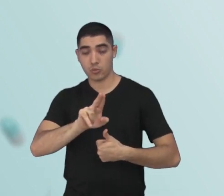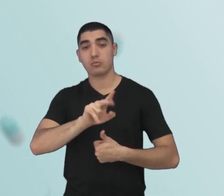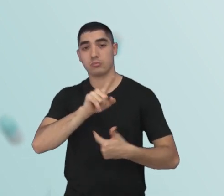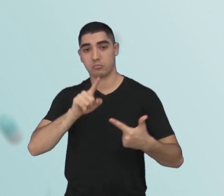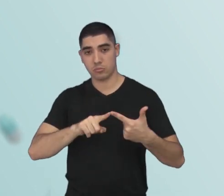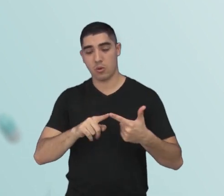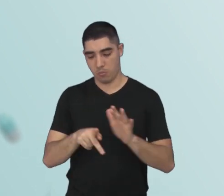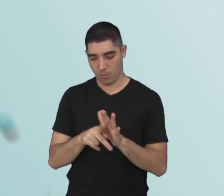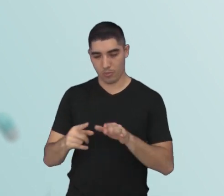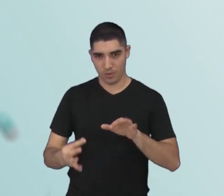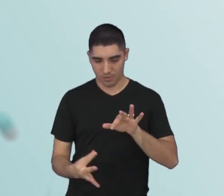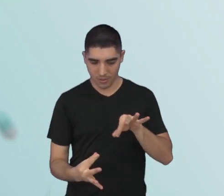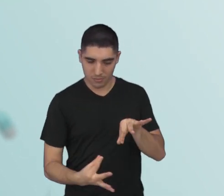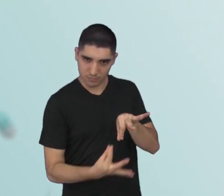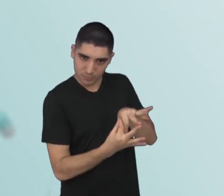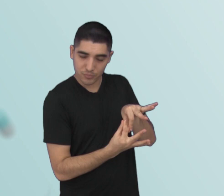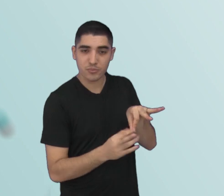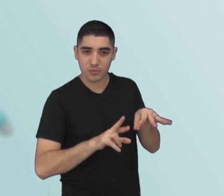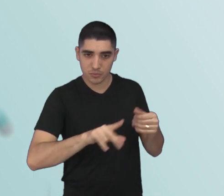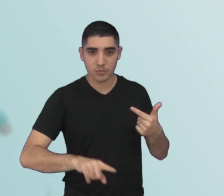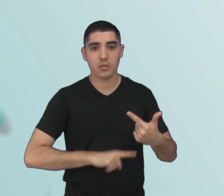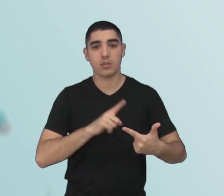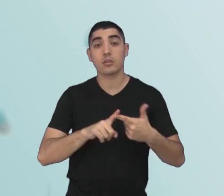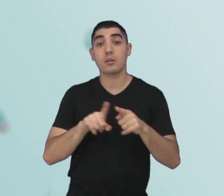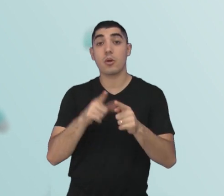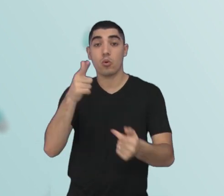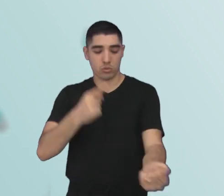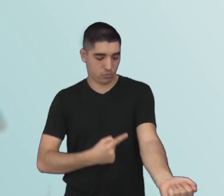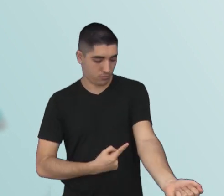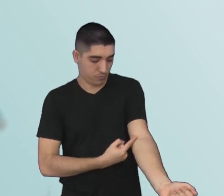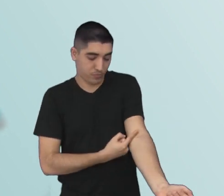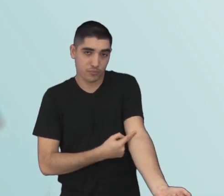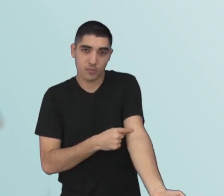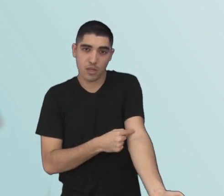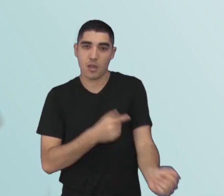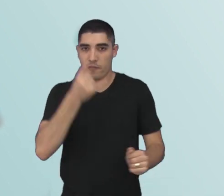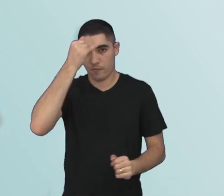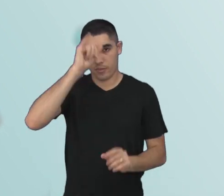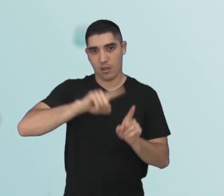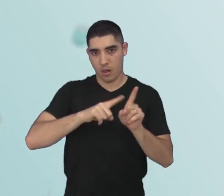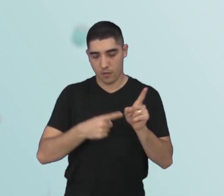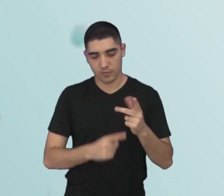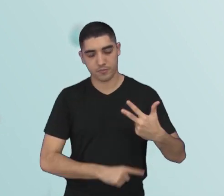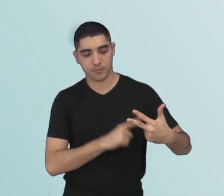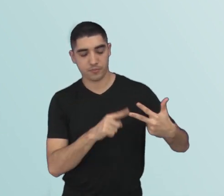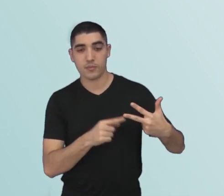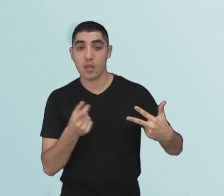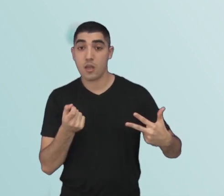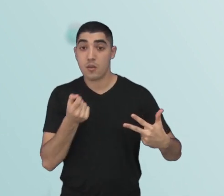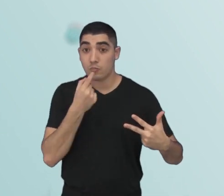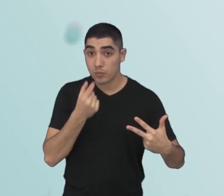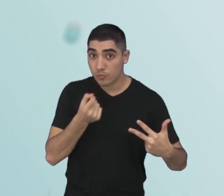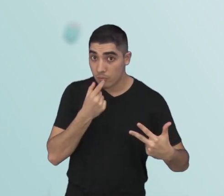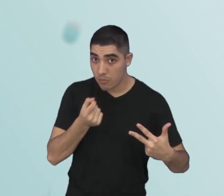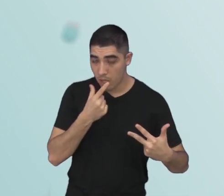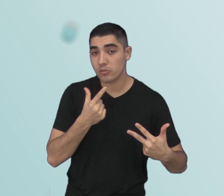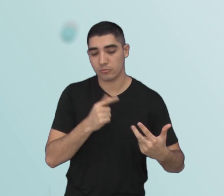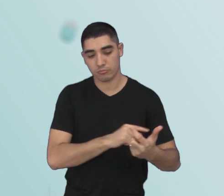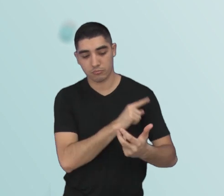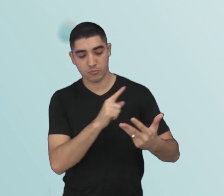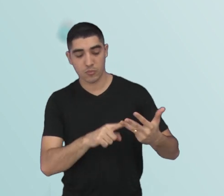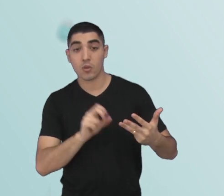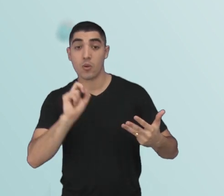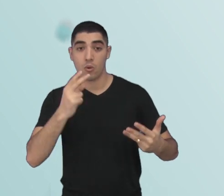hormonal ou sem hormônio, Implanon, que é aquele dispositivo inserido no braço, pílula só com progesterona